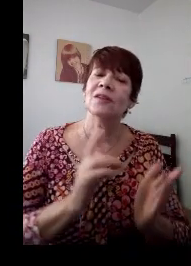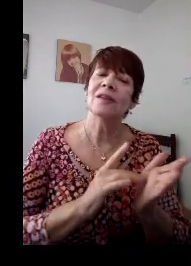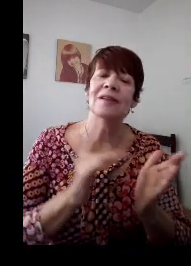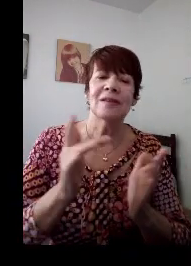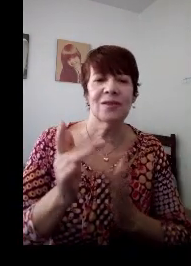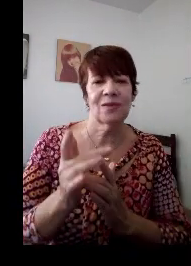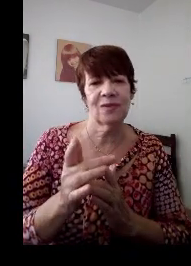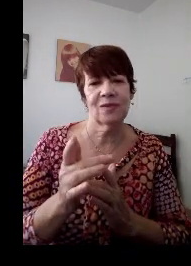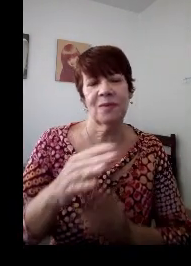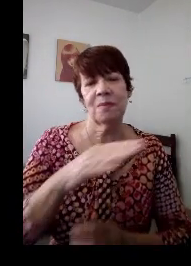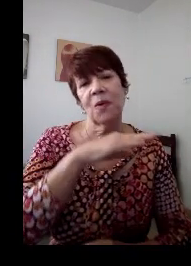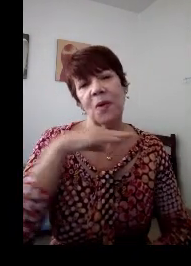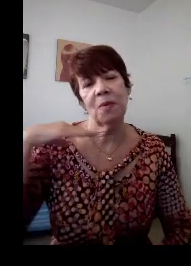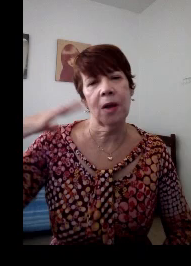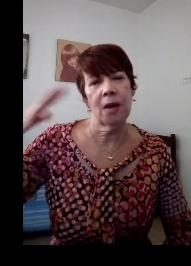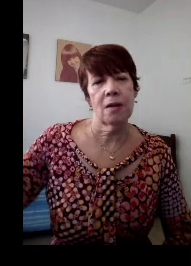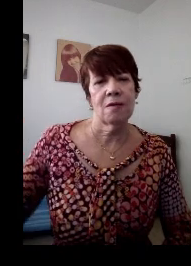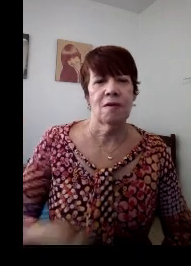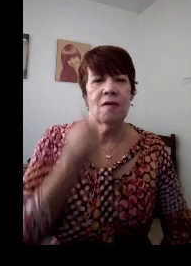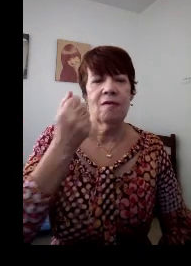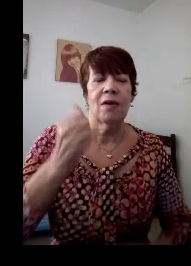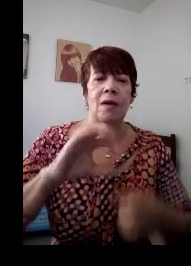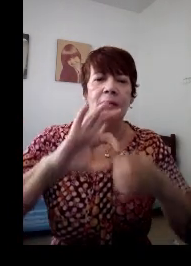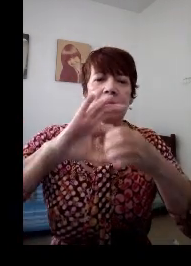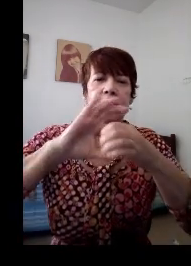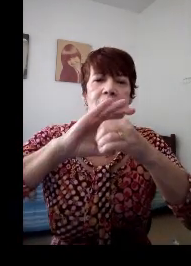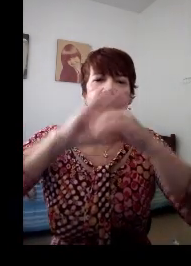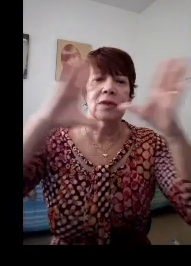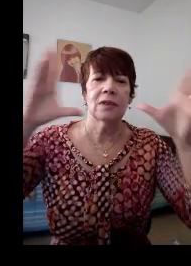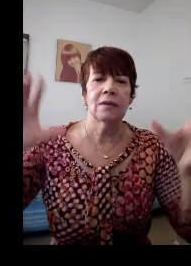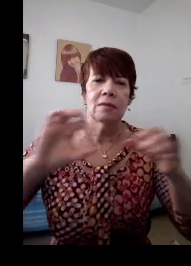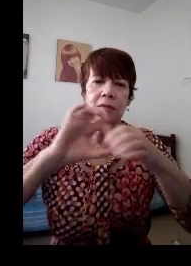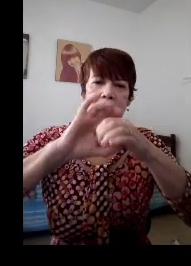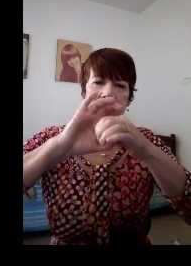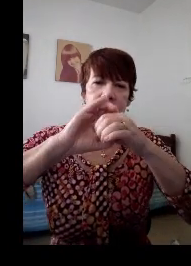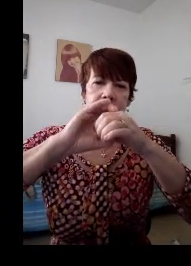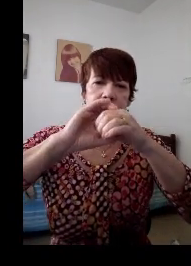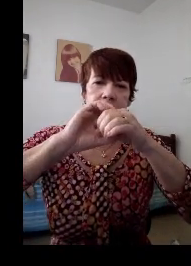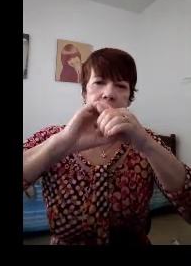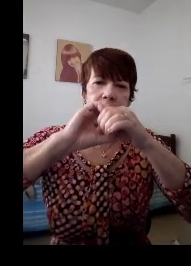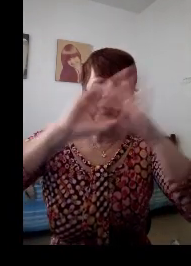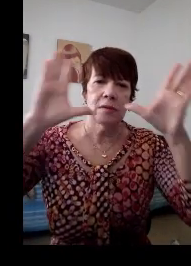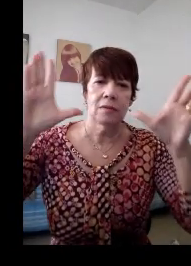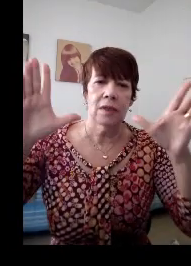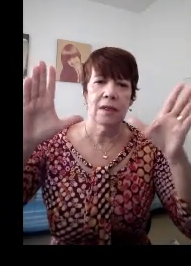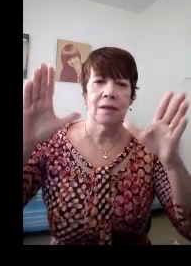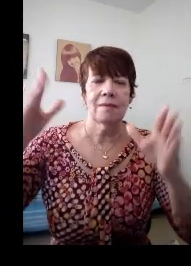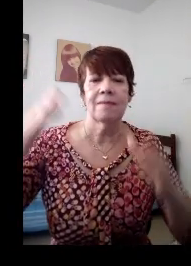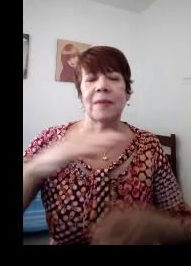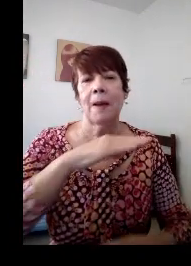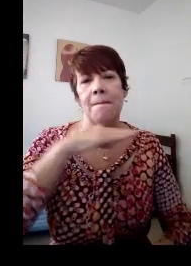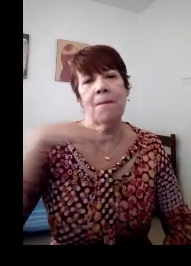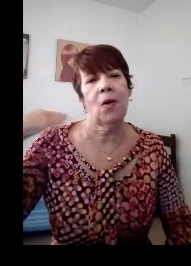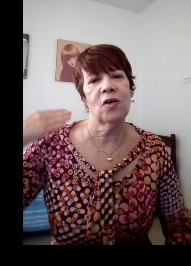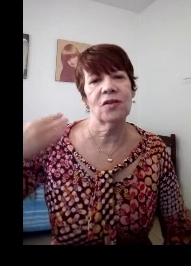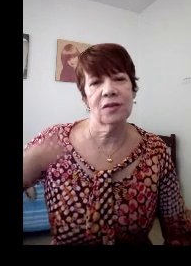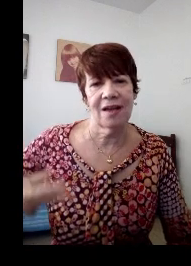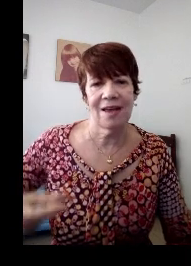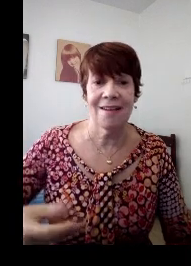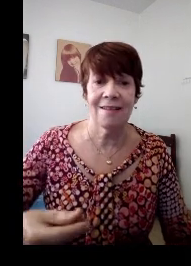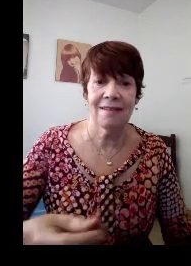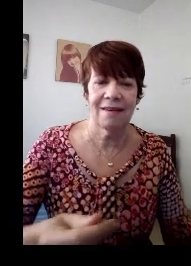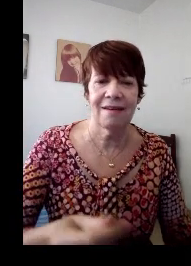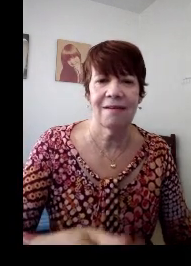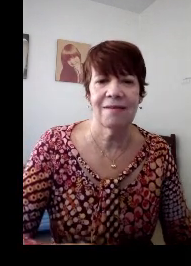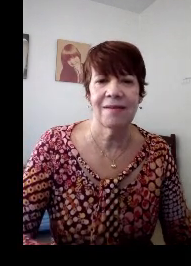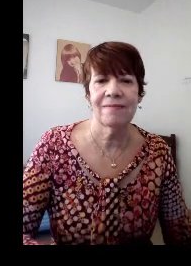Ele nos salvou para nos livrar da morte eterna, daquela morte